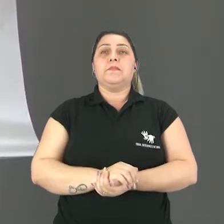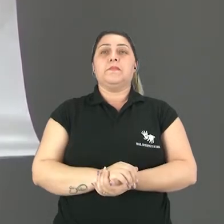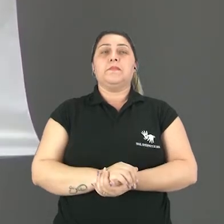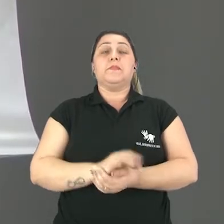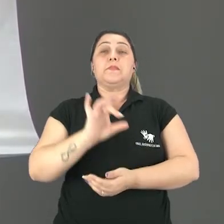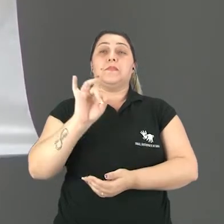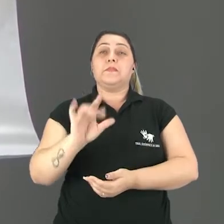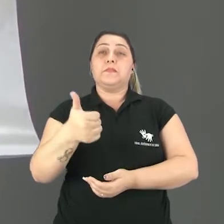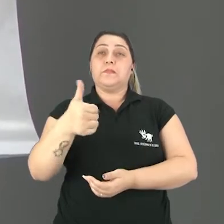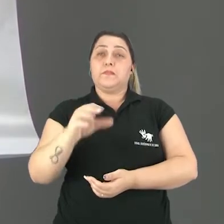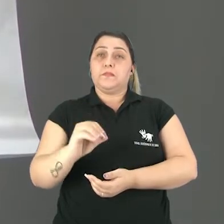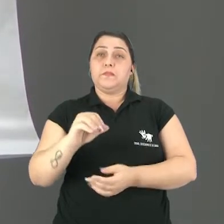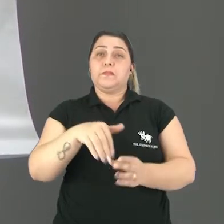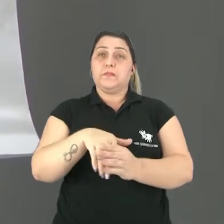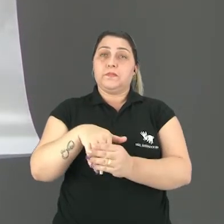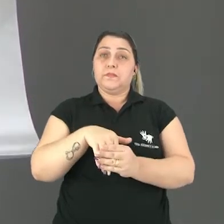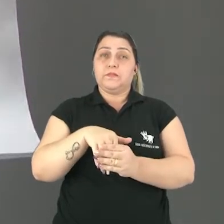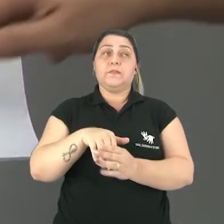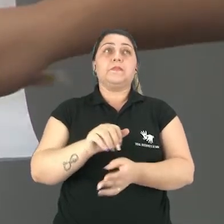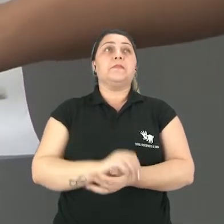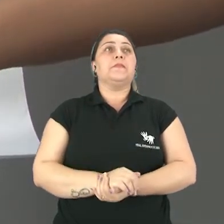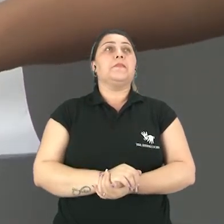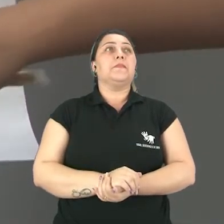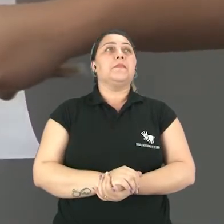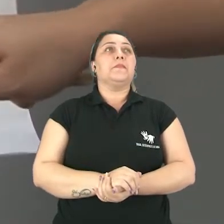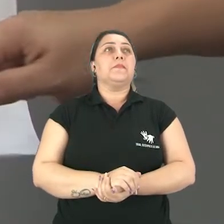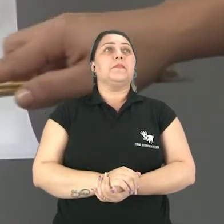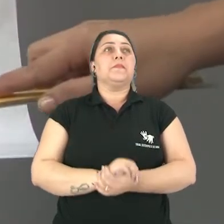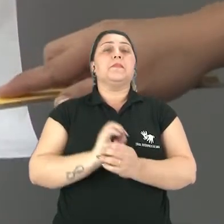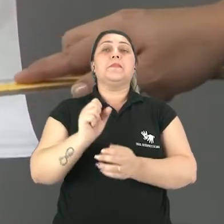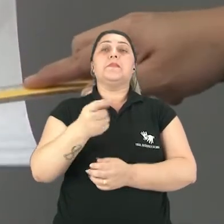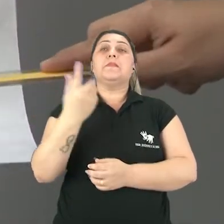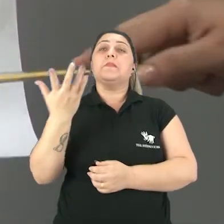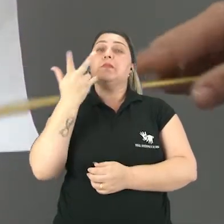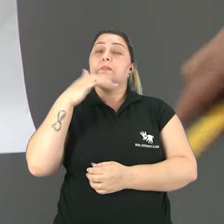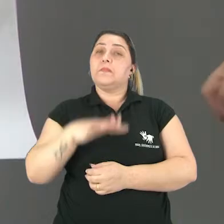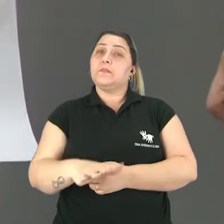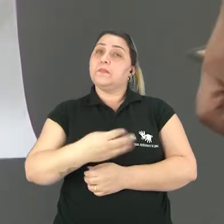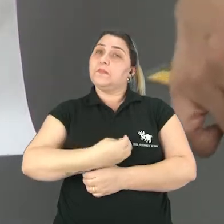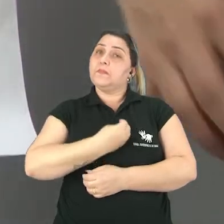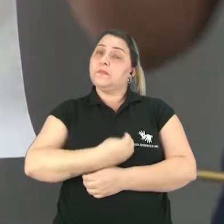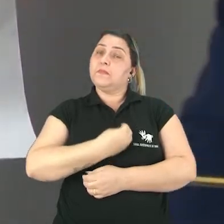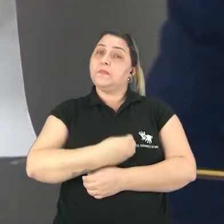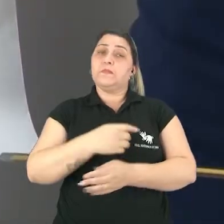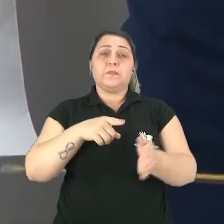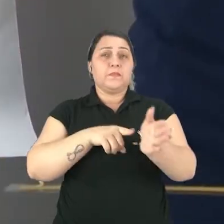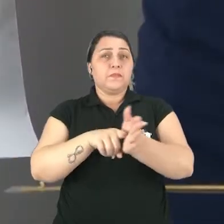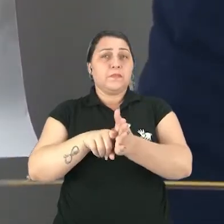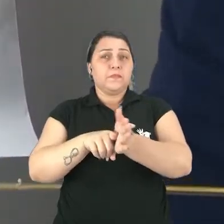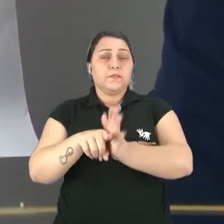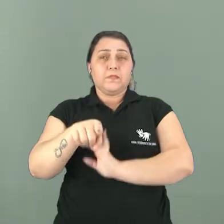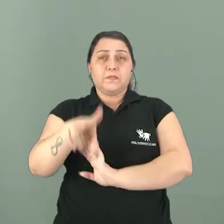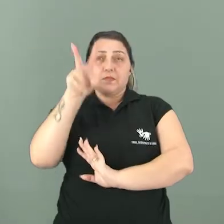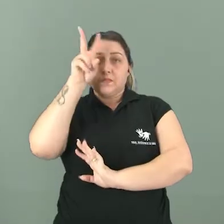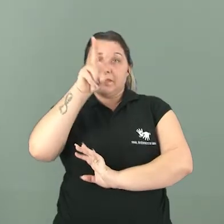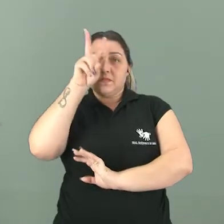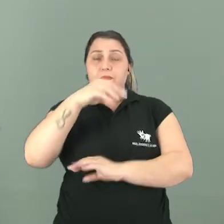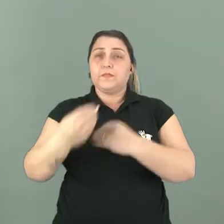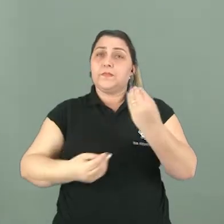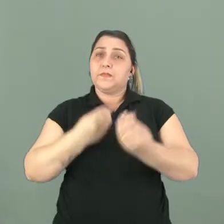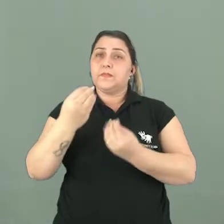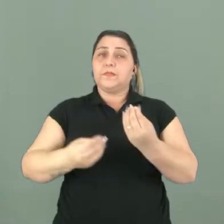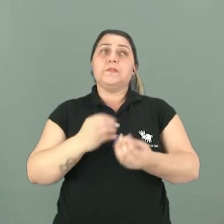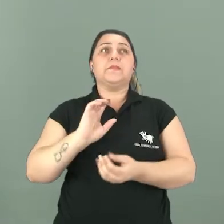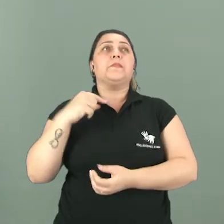de apenas 10 votos. E quantas crianças participaram dessa pesquisa? Vocês lembram como